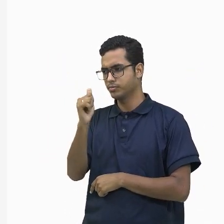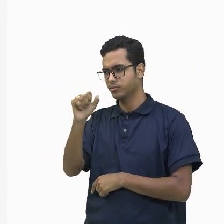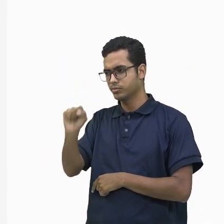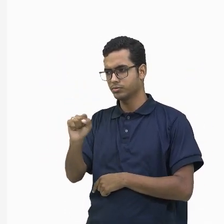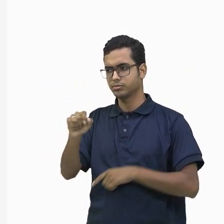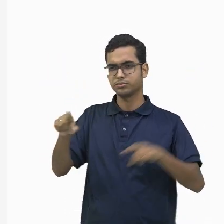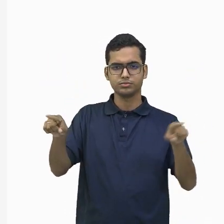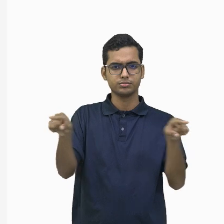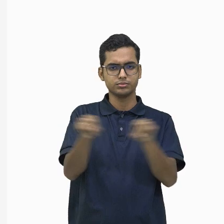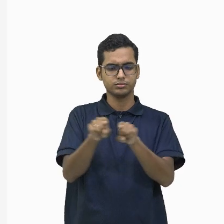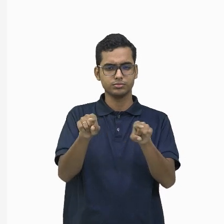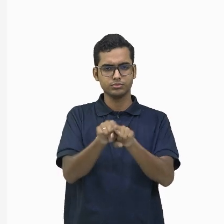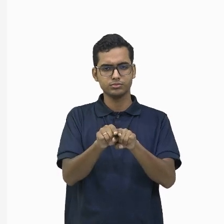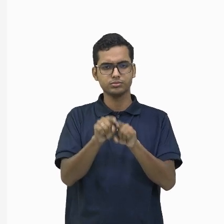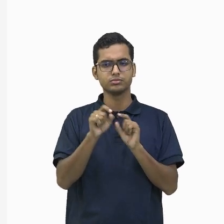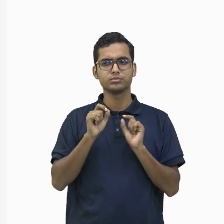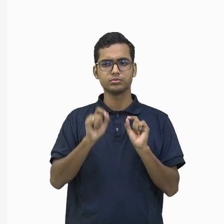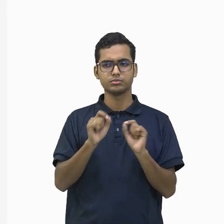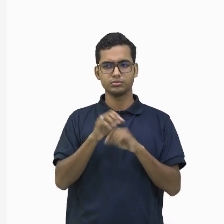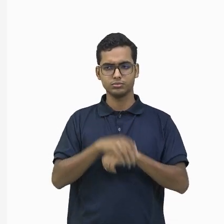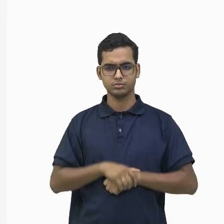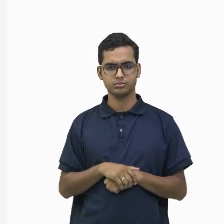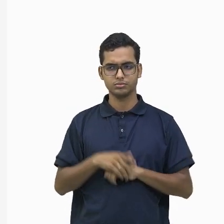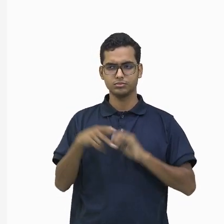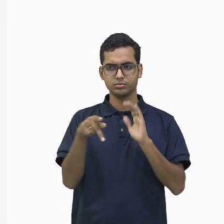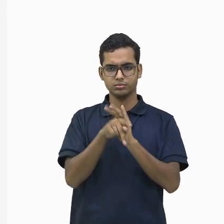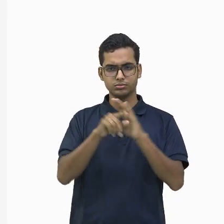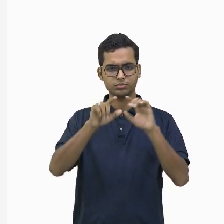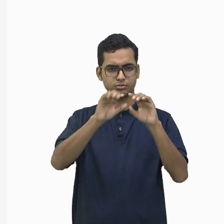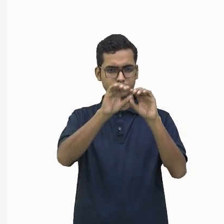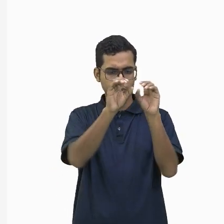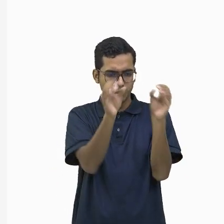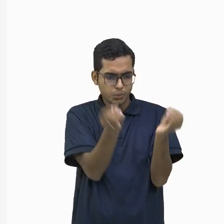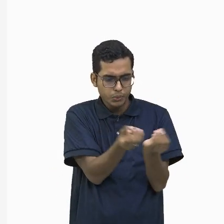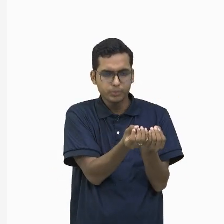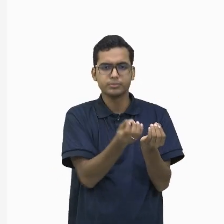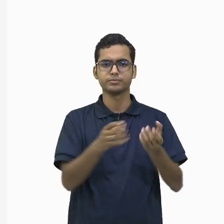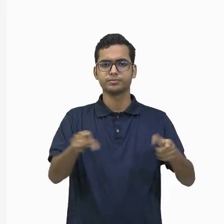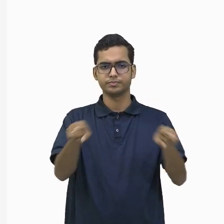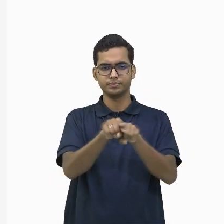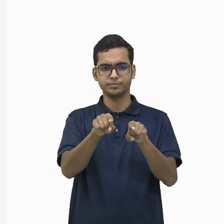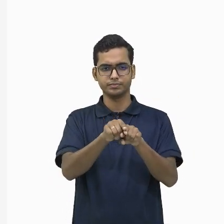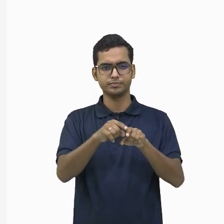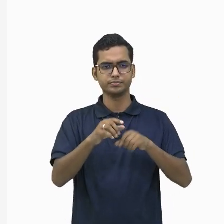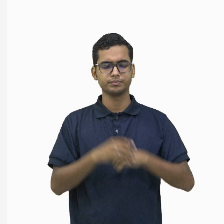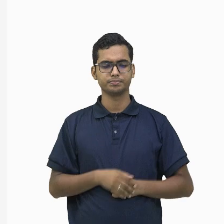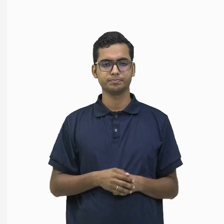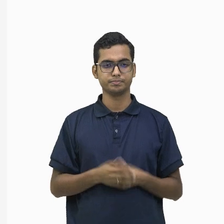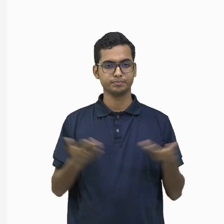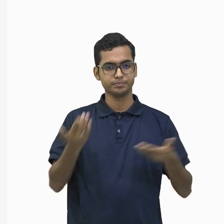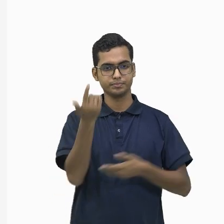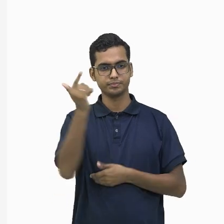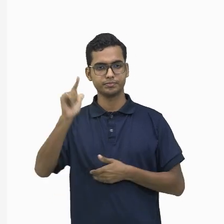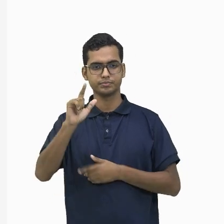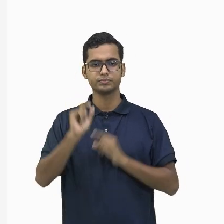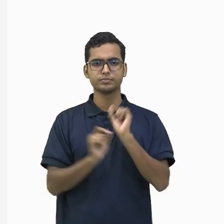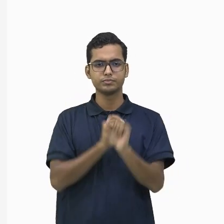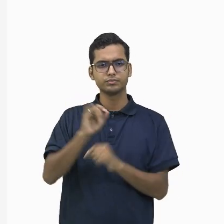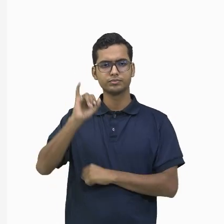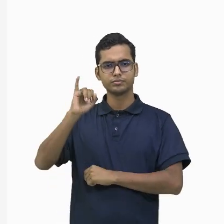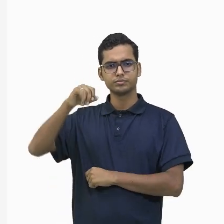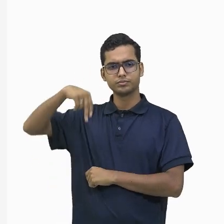para a hipertrofia também. Outro aspecto que a gente pode fazer aí uma diferenciação está relacionado